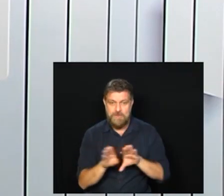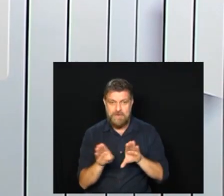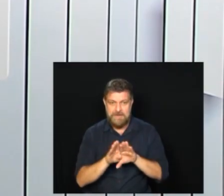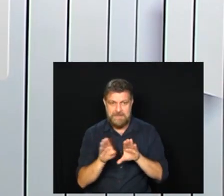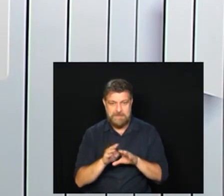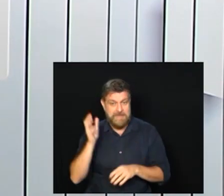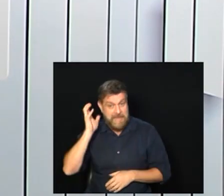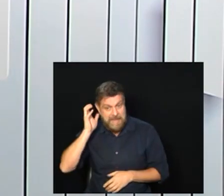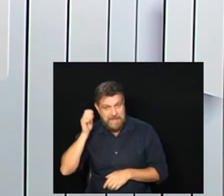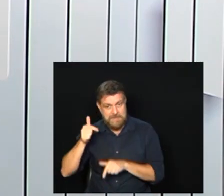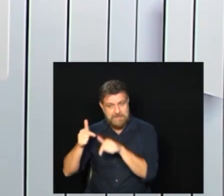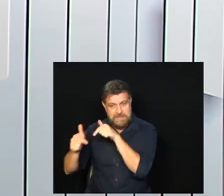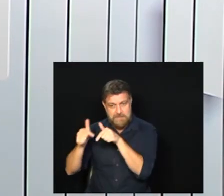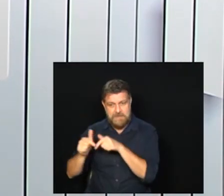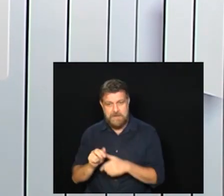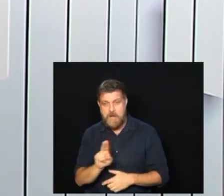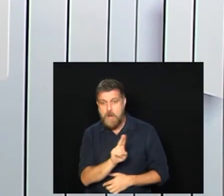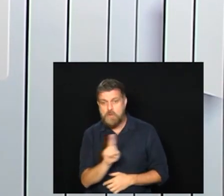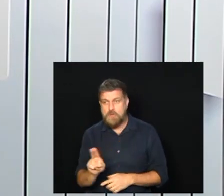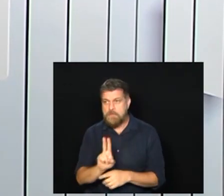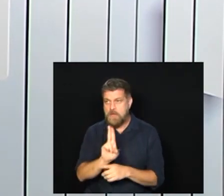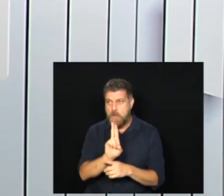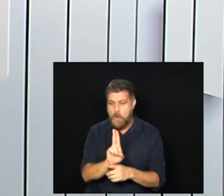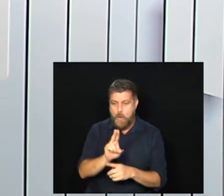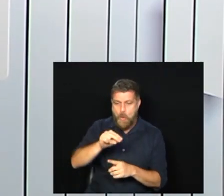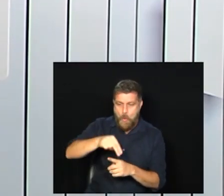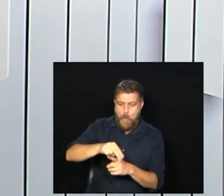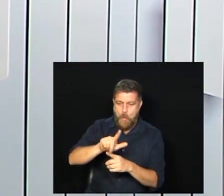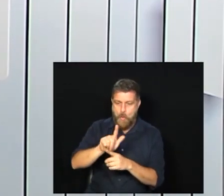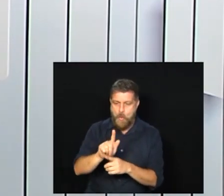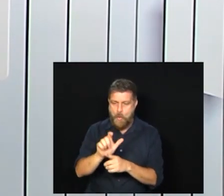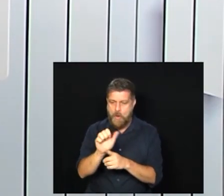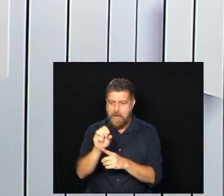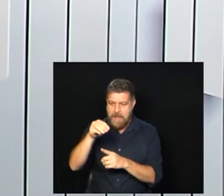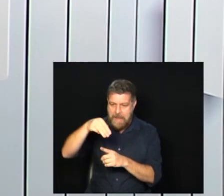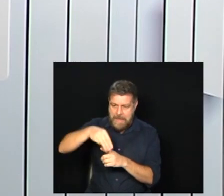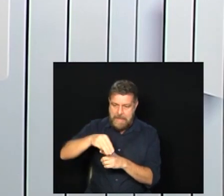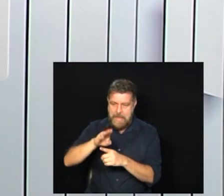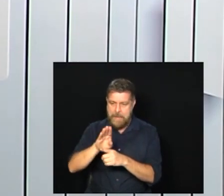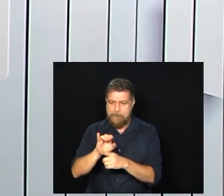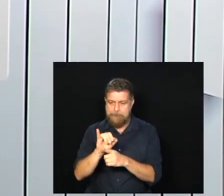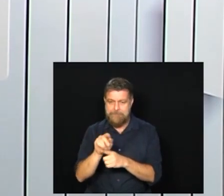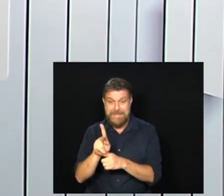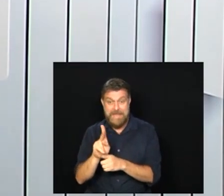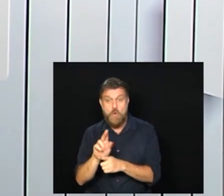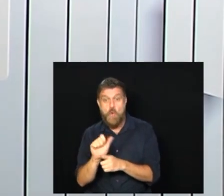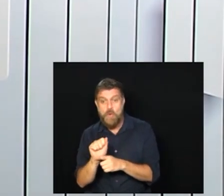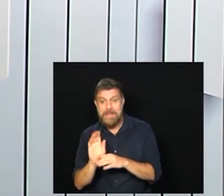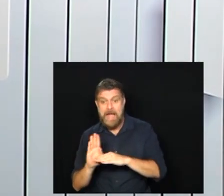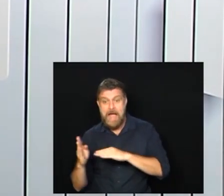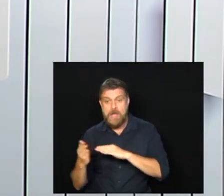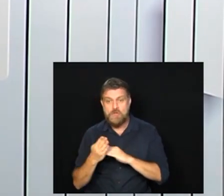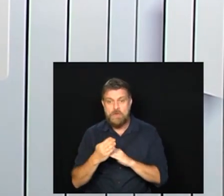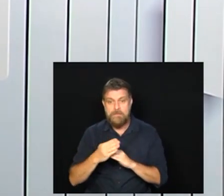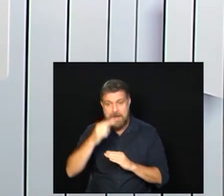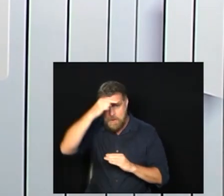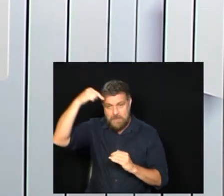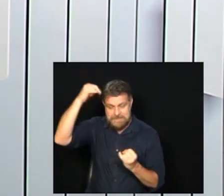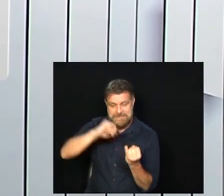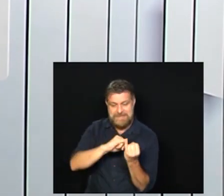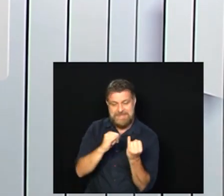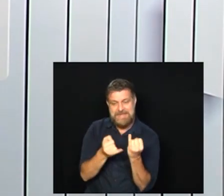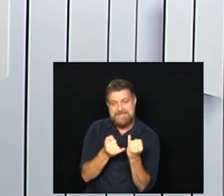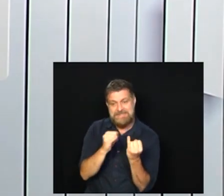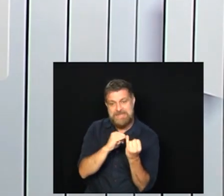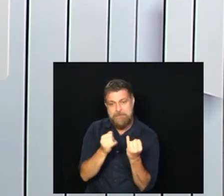hein? Olha só que legal este espaço que nós encontramos na Vila Santa Isabel, no distrito de Barão Geraldo, aqui na